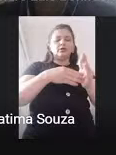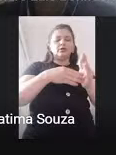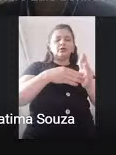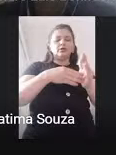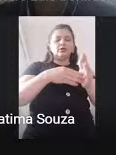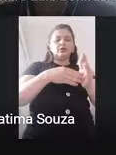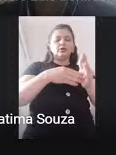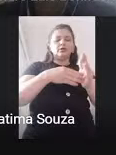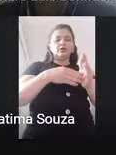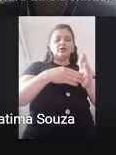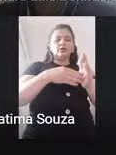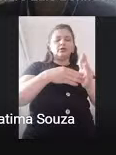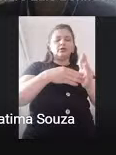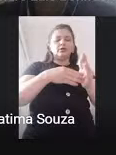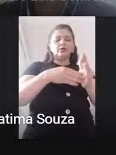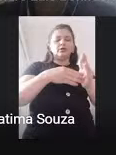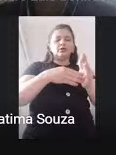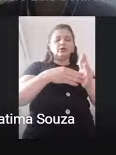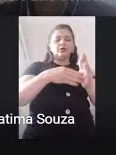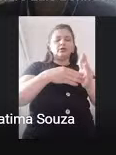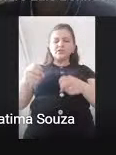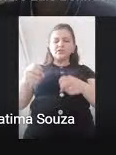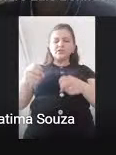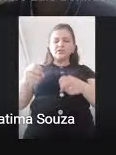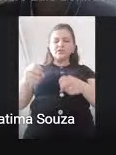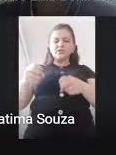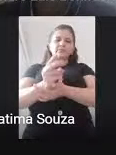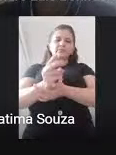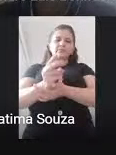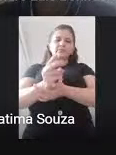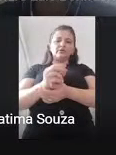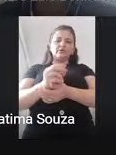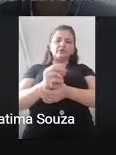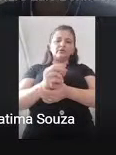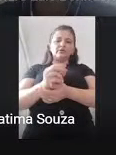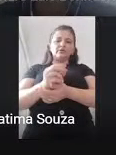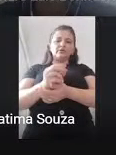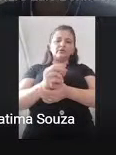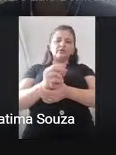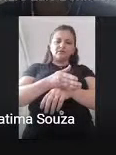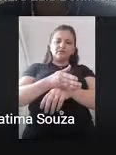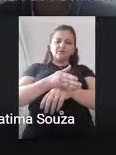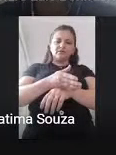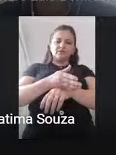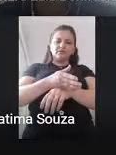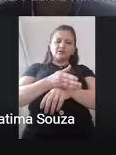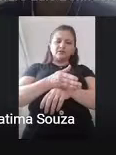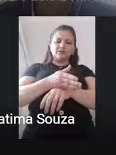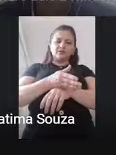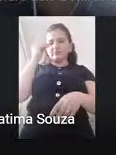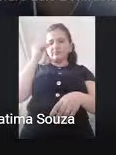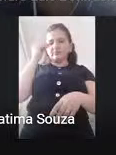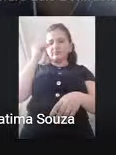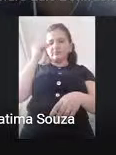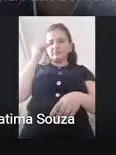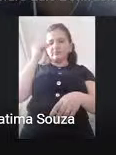através da busca ativa, indo nas situações das populações mais vulneráveis.